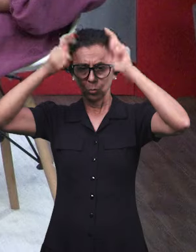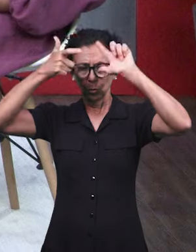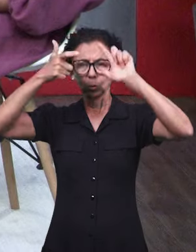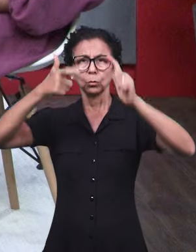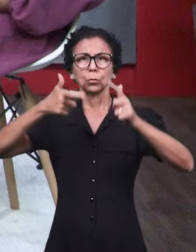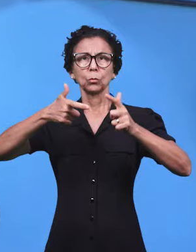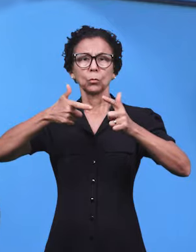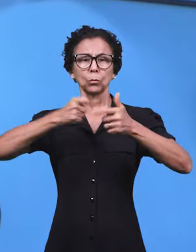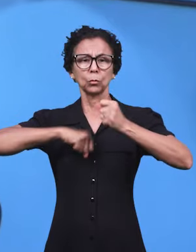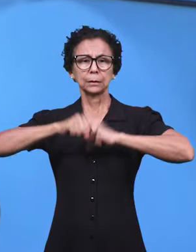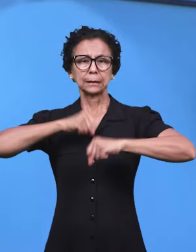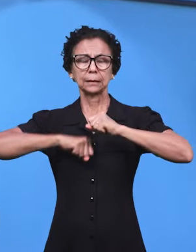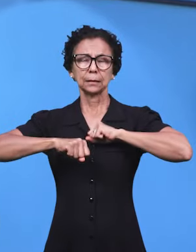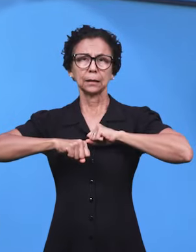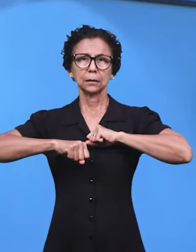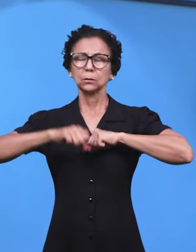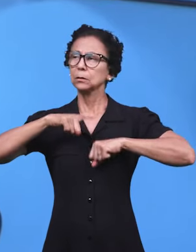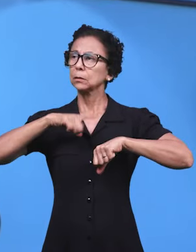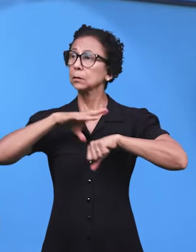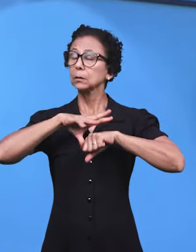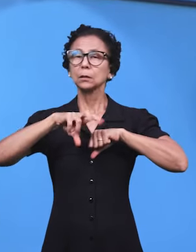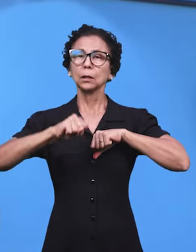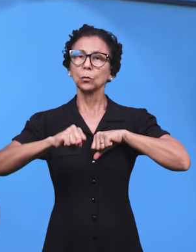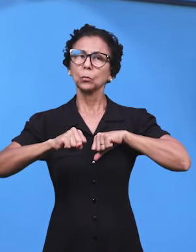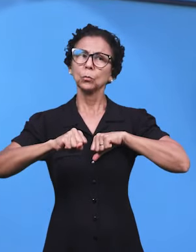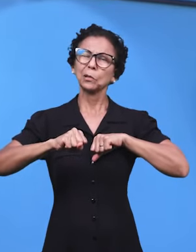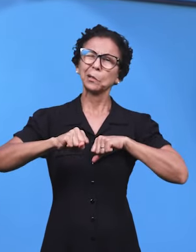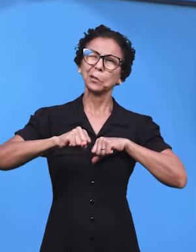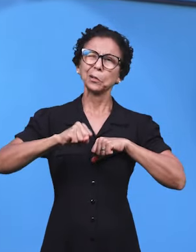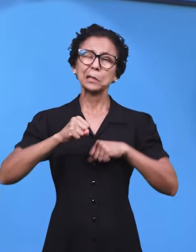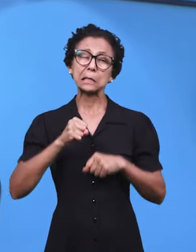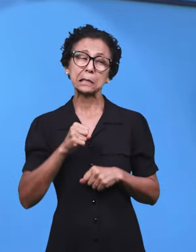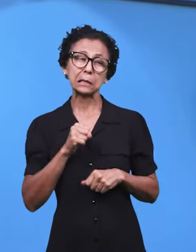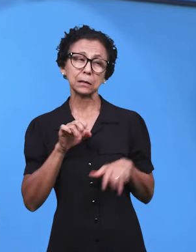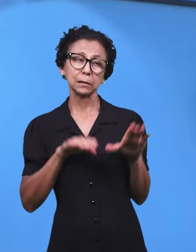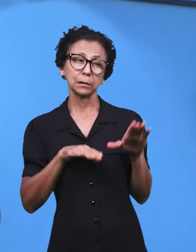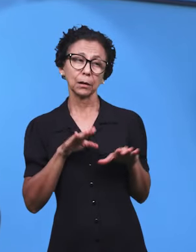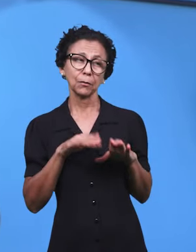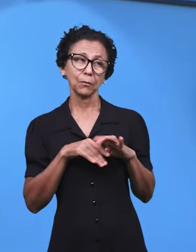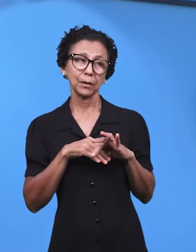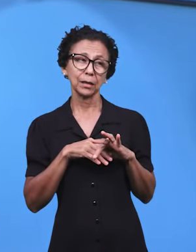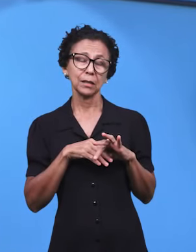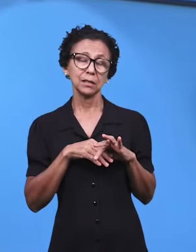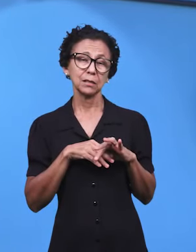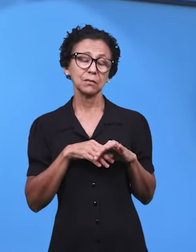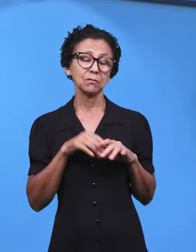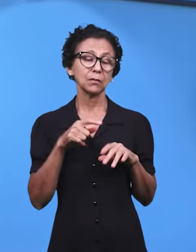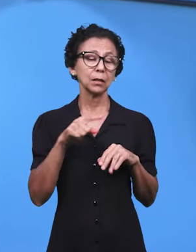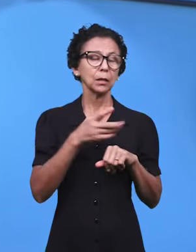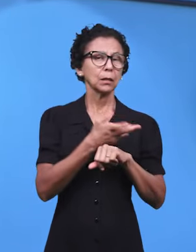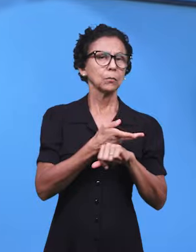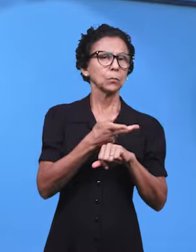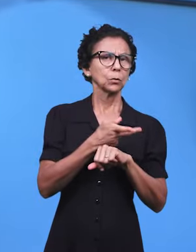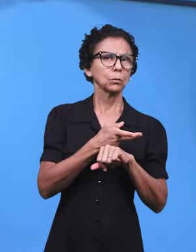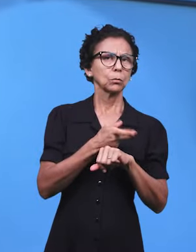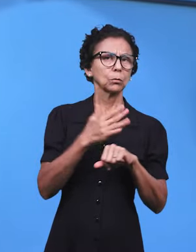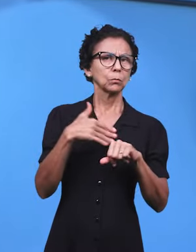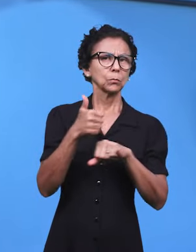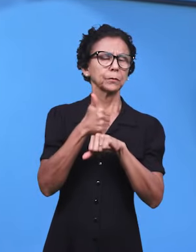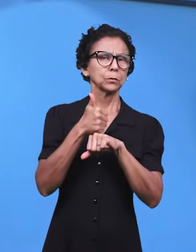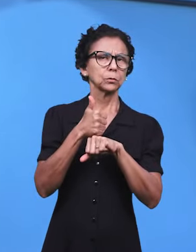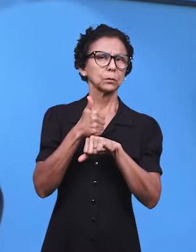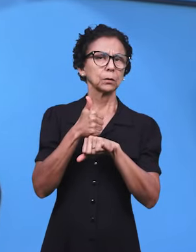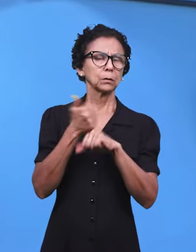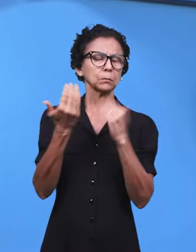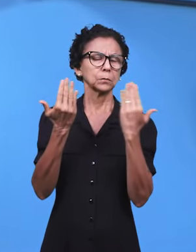ansiedade, tem cura? Ou a pessoa que suspeita, né, e procura ajuda do psicólogo,